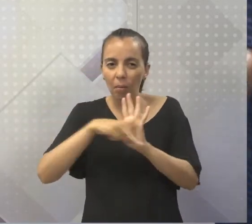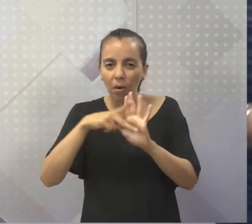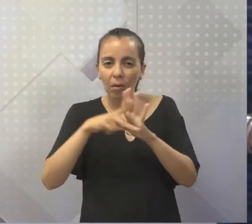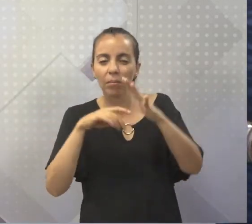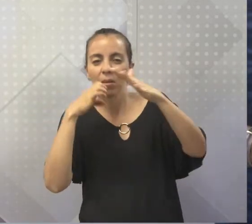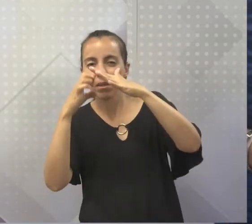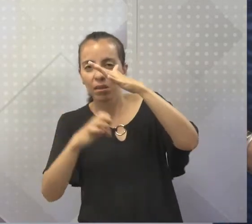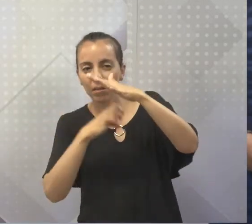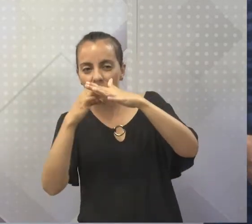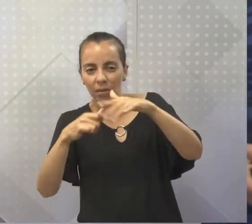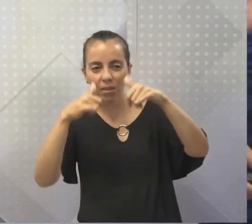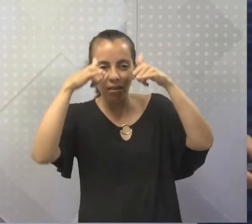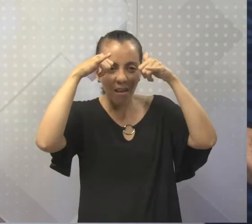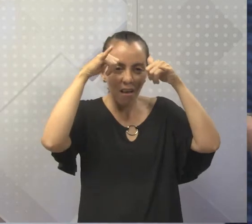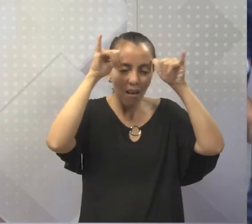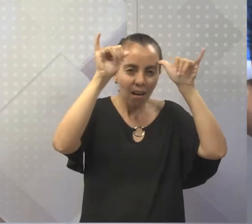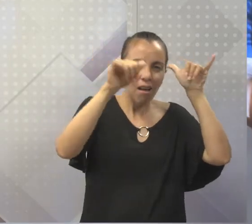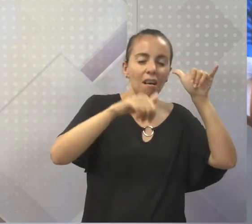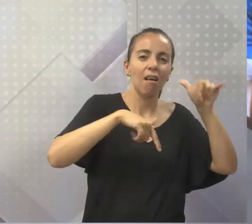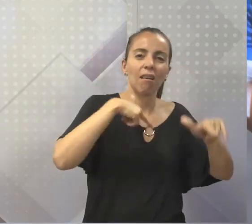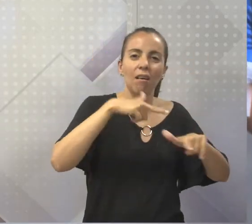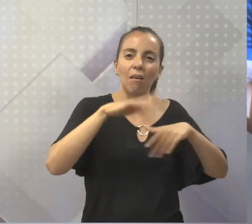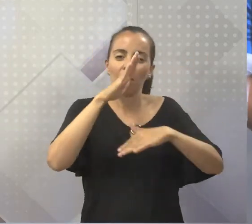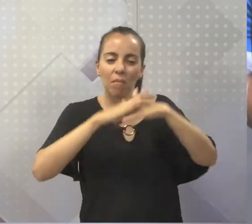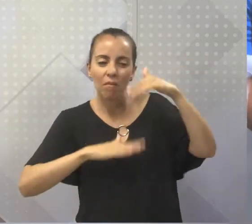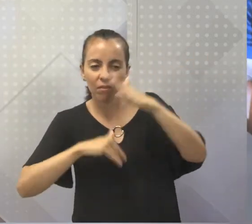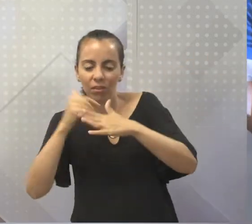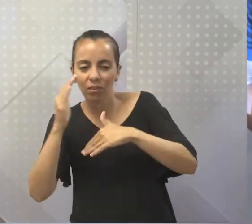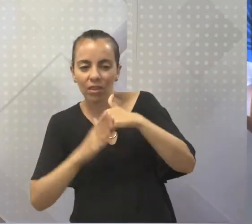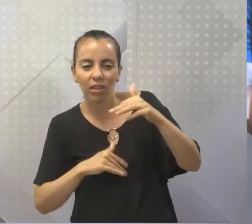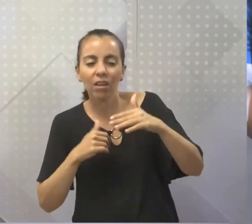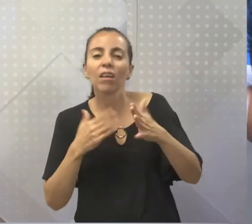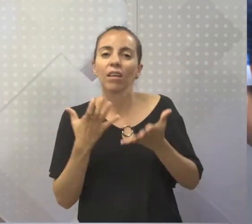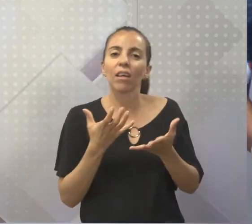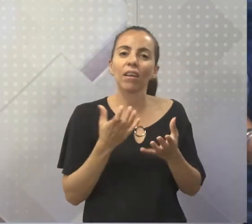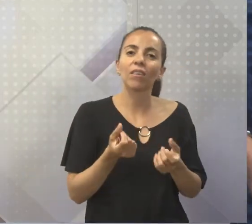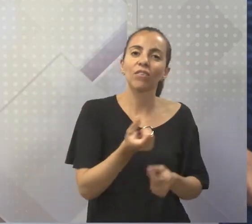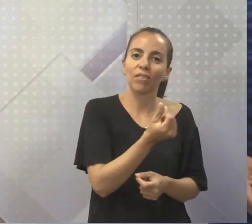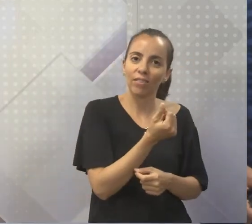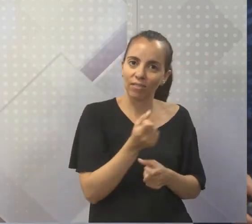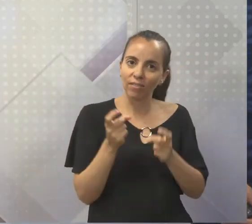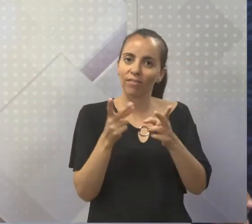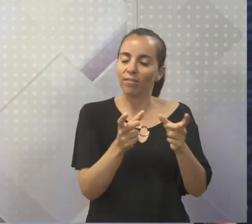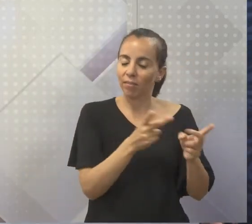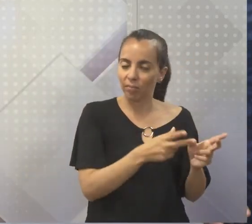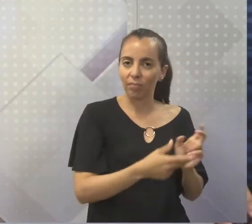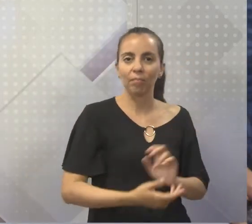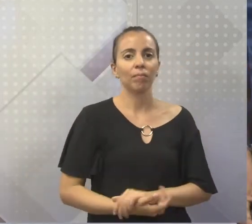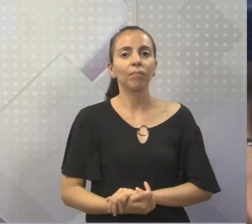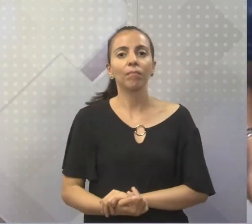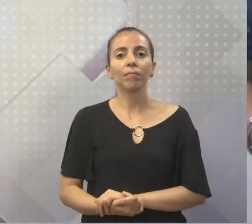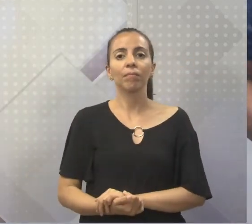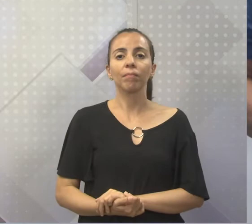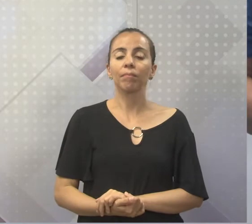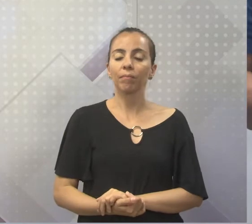nas cabeças do gado tá preocupado com paisagem de cerrado Não não é verdade mas aí o que é que ele faz